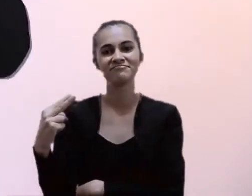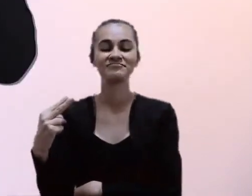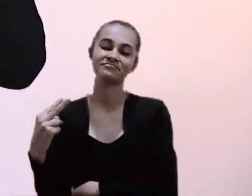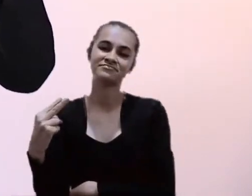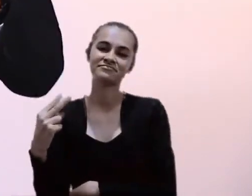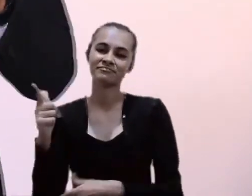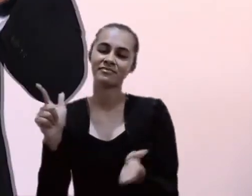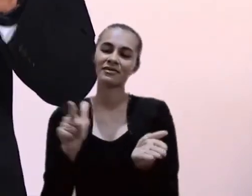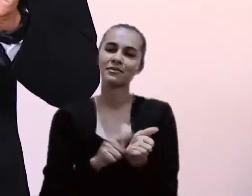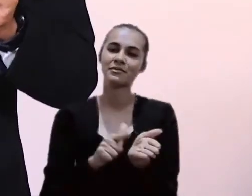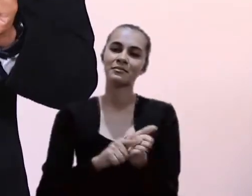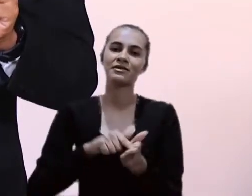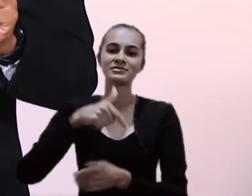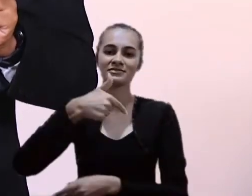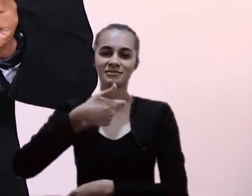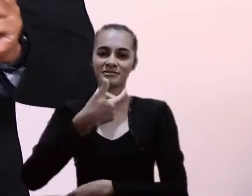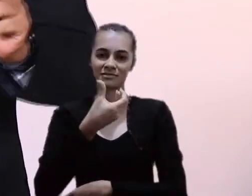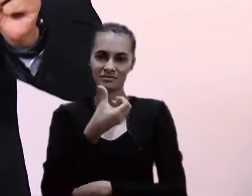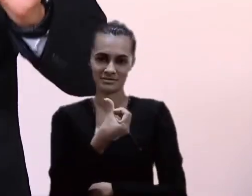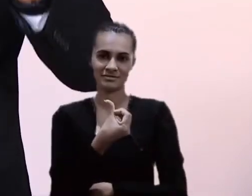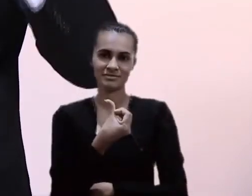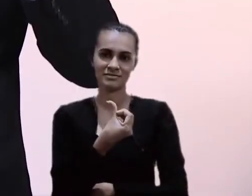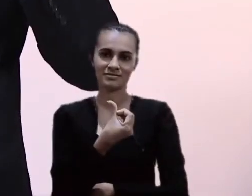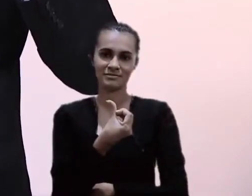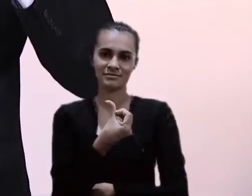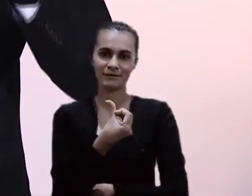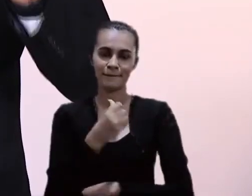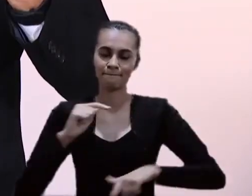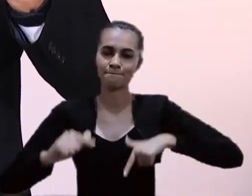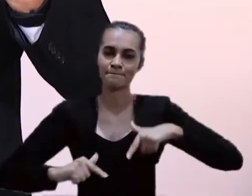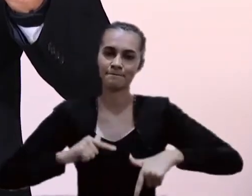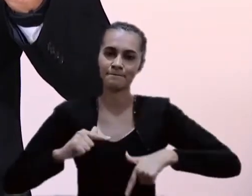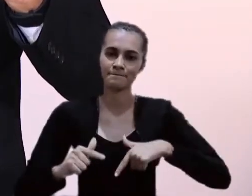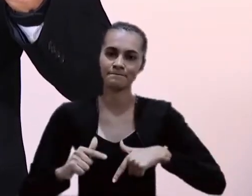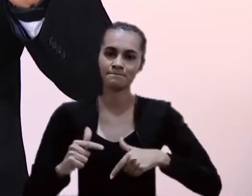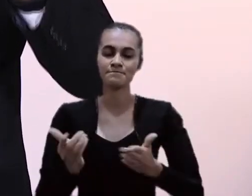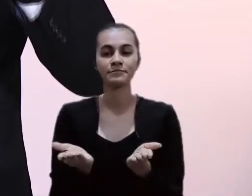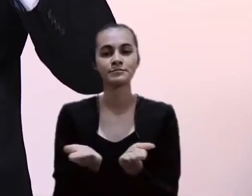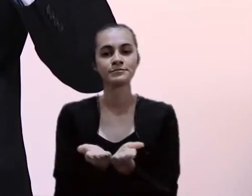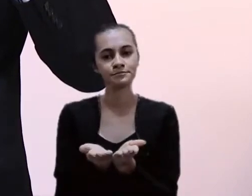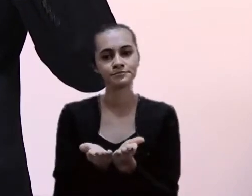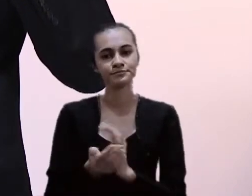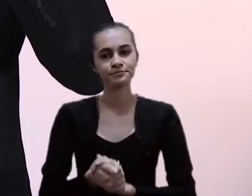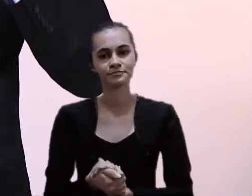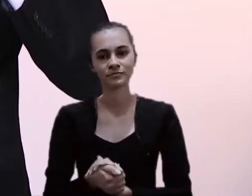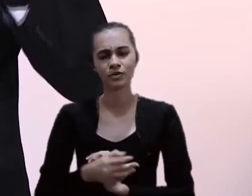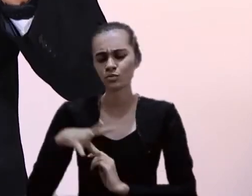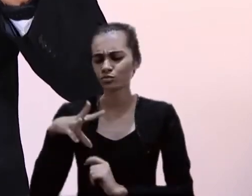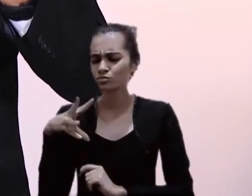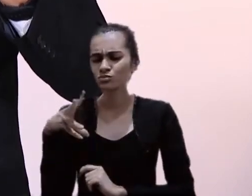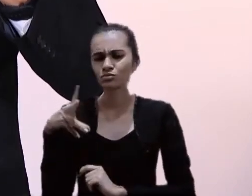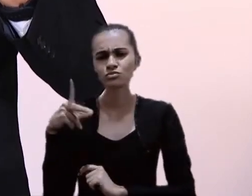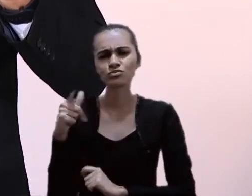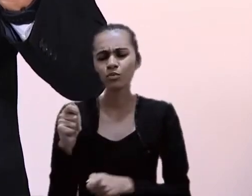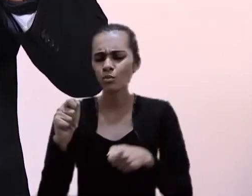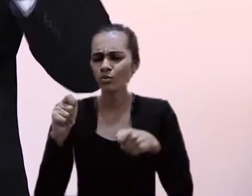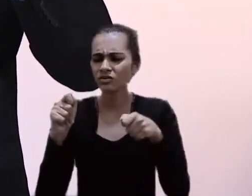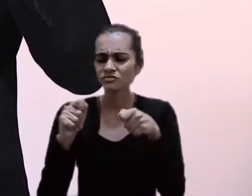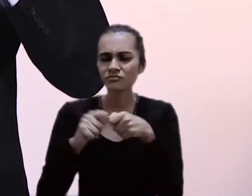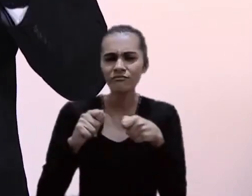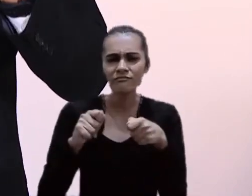página, 76, do Serviço Cristão. Todo ato, toda ação de